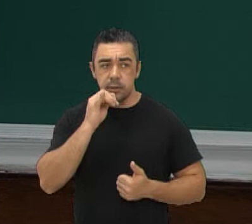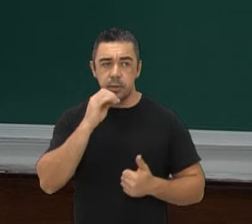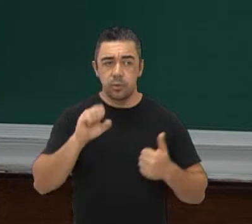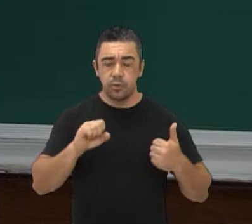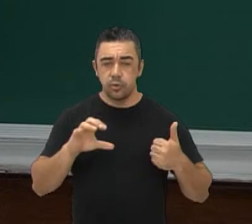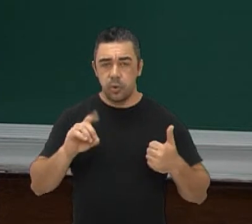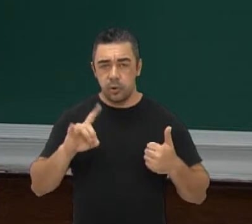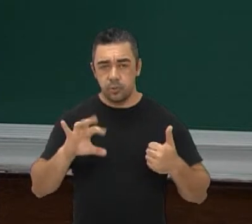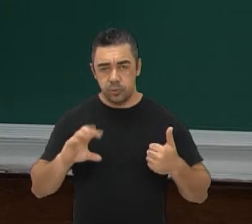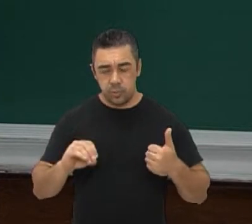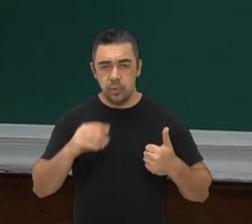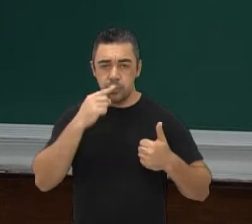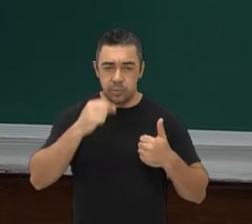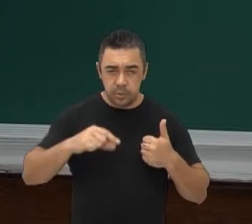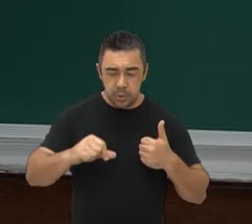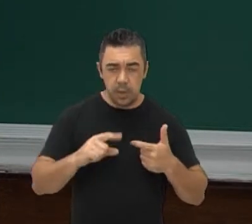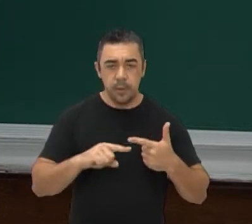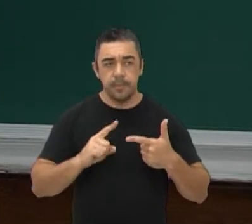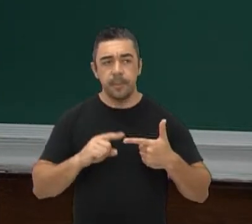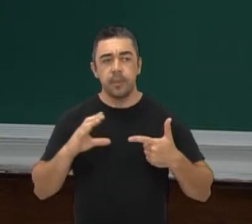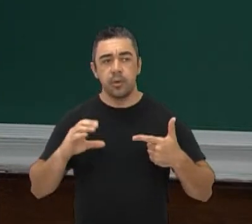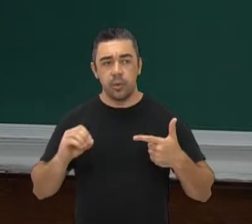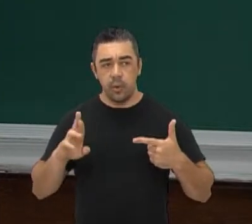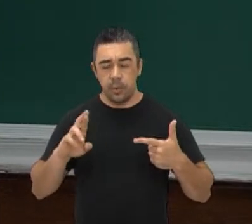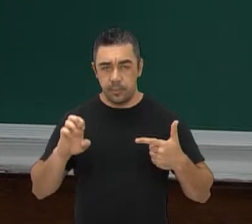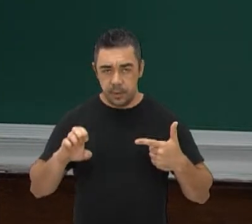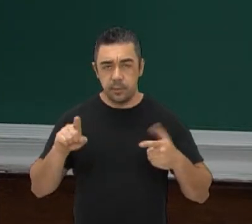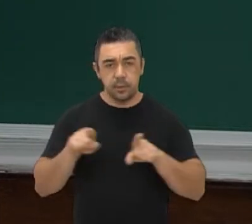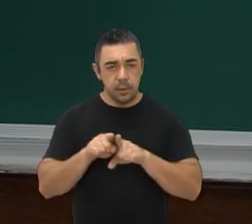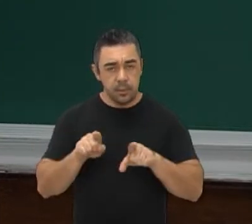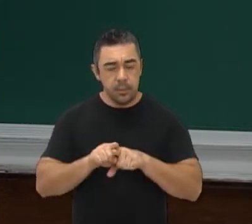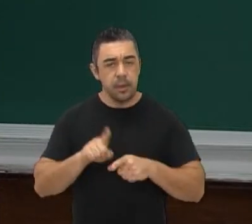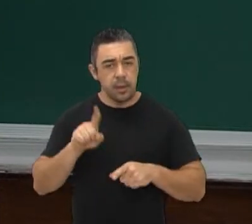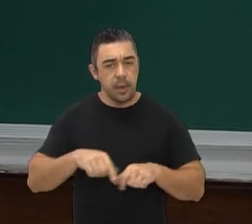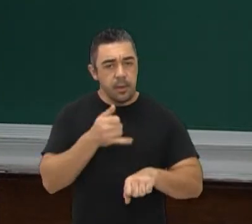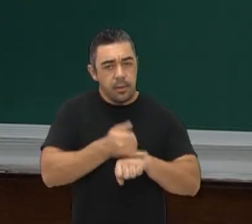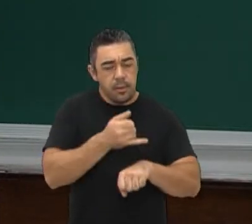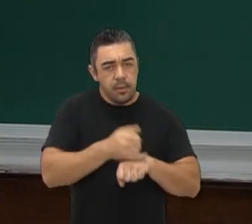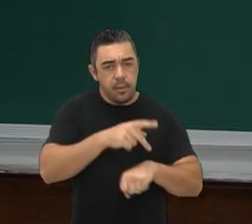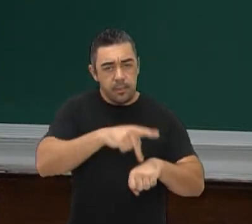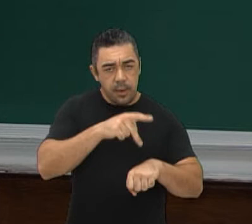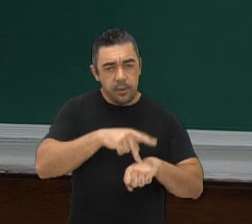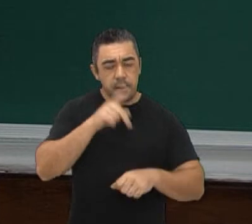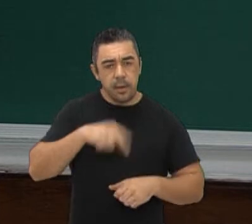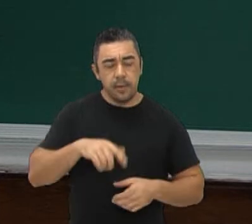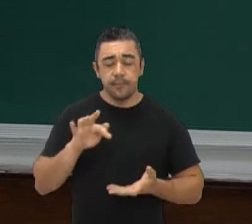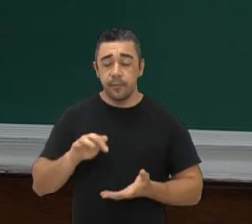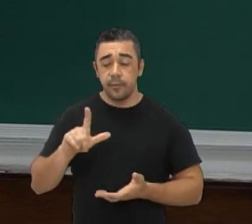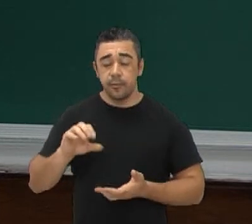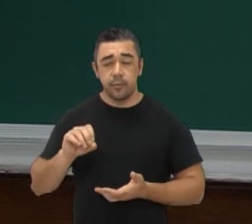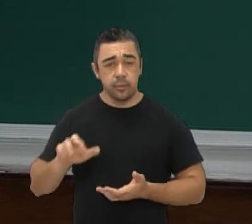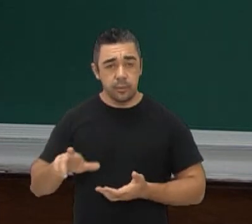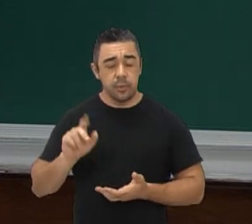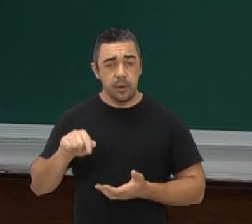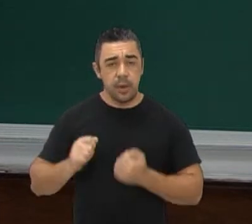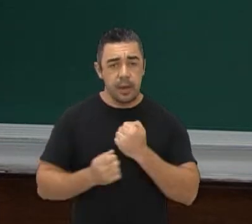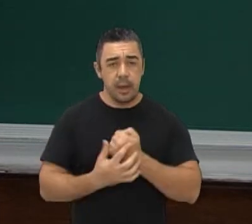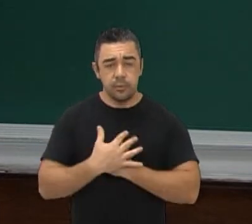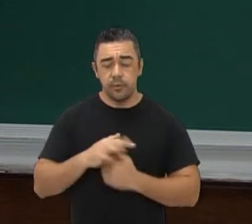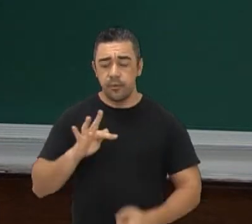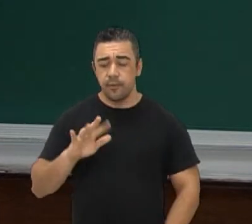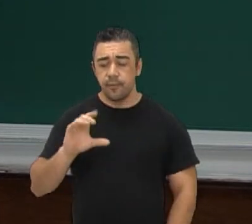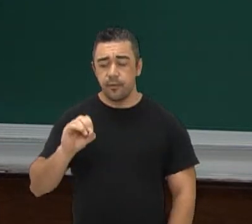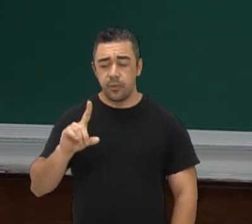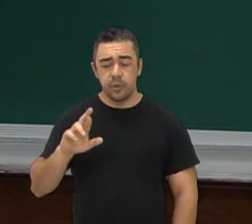sal, o cloro também, o alumínio da eletrólise da bauxita, que é o minério, e o flúor da eletrólise do ácido fluorídrico. Então, por